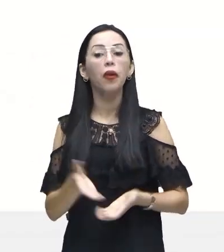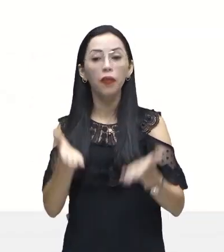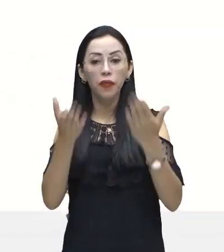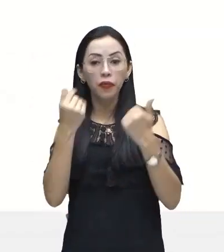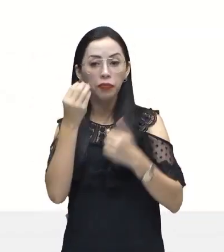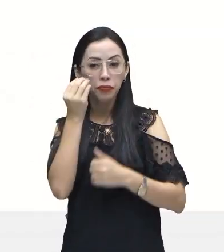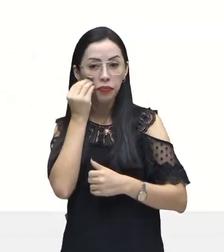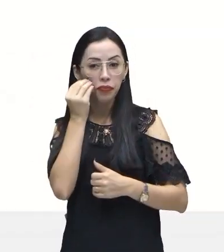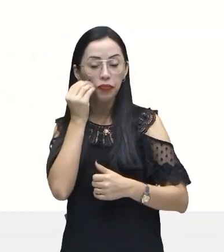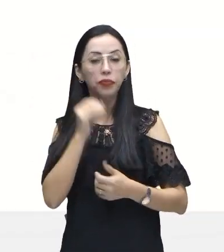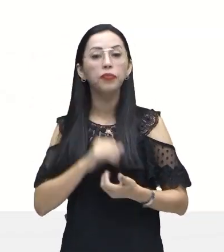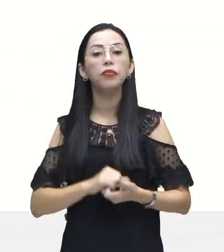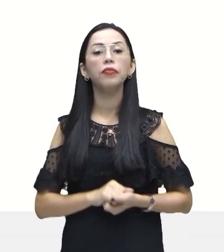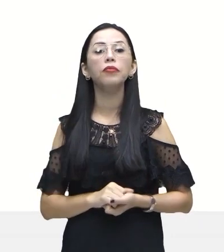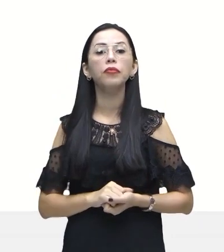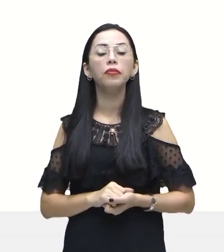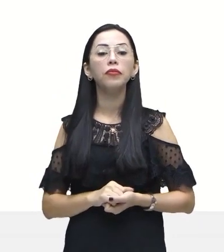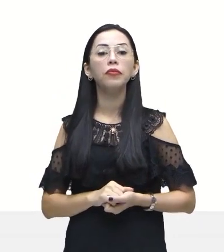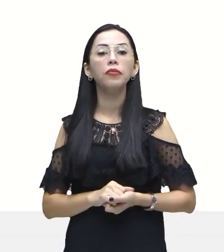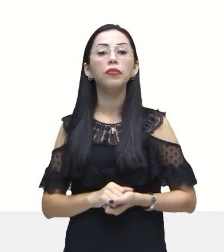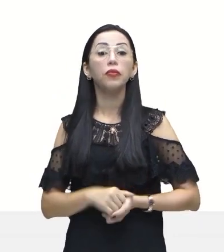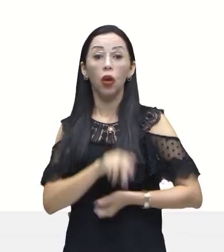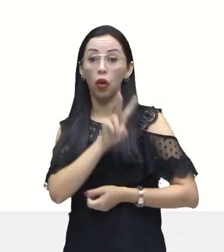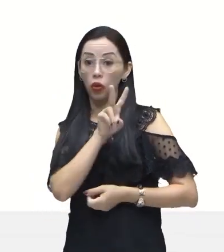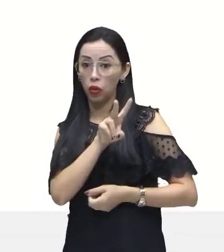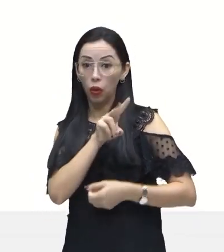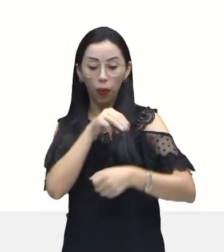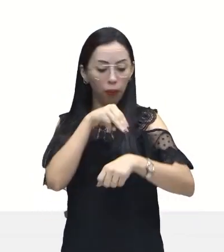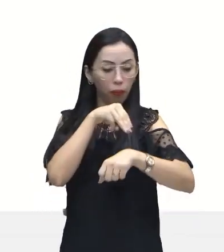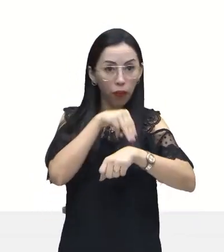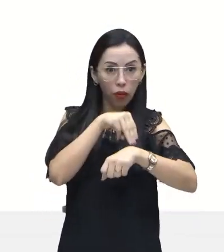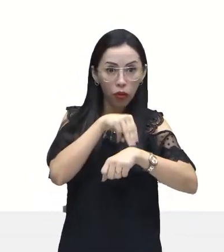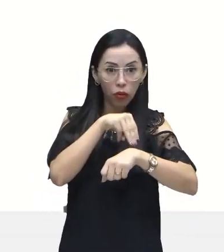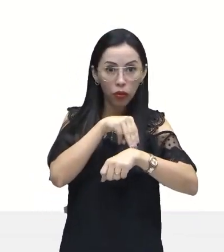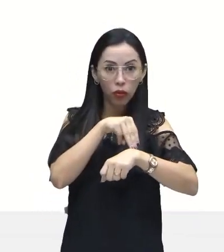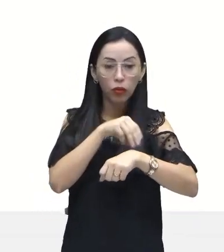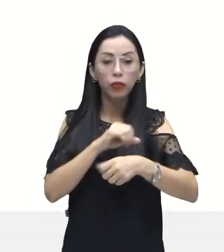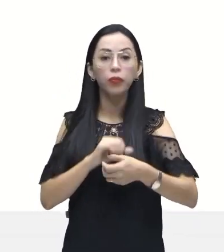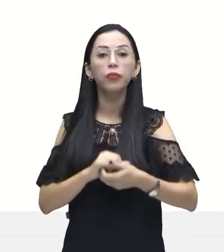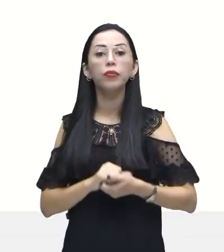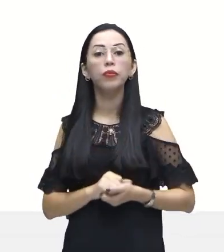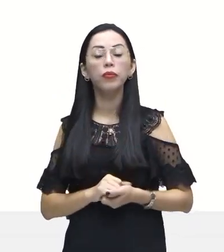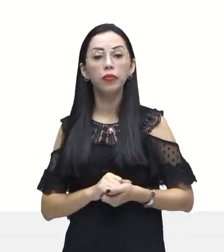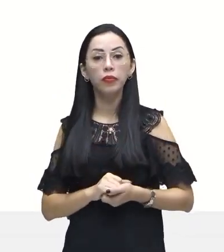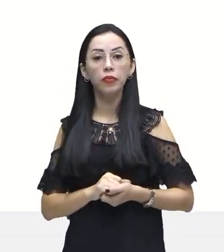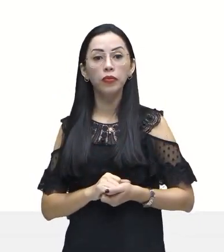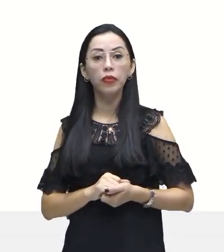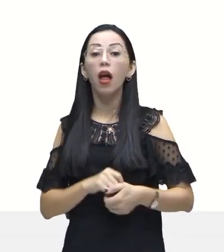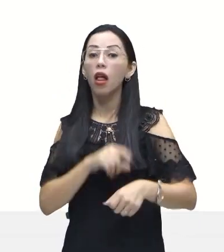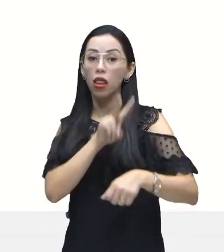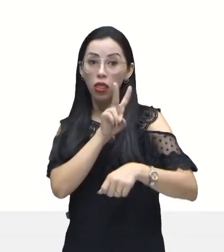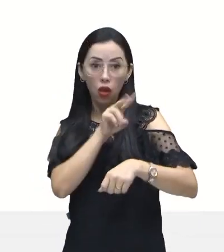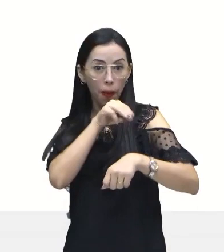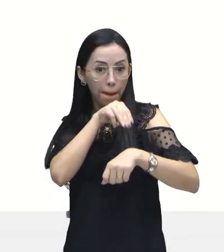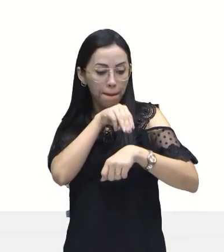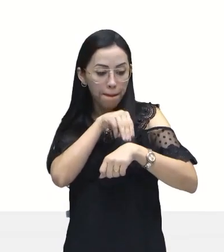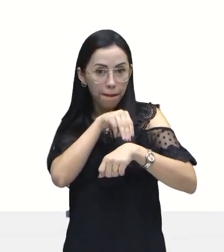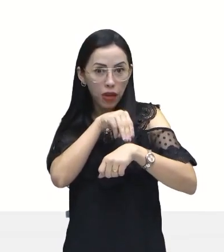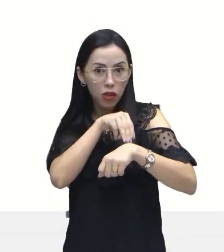Então, nosso valor aqui é 2 minutos. E eu quero transformar esse total